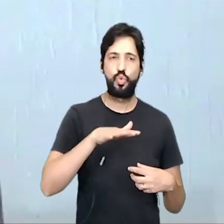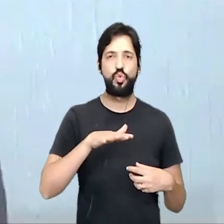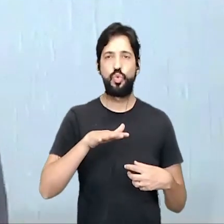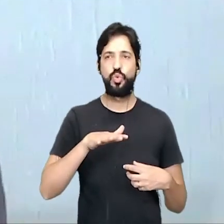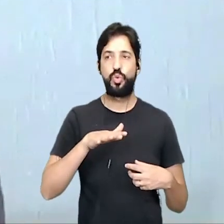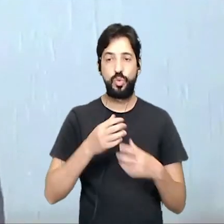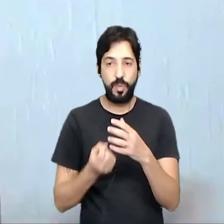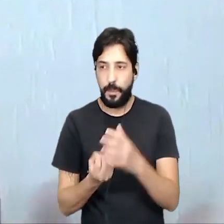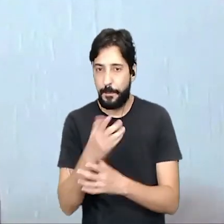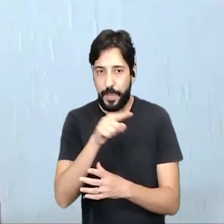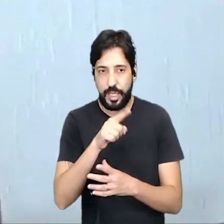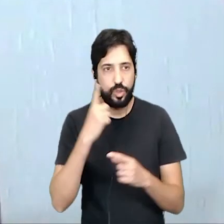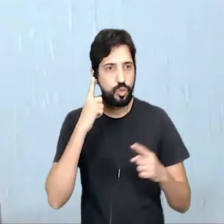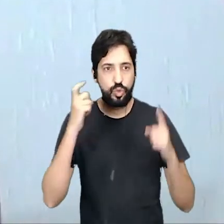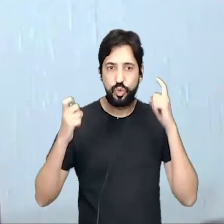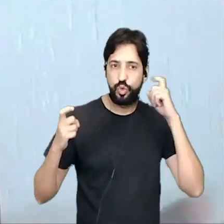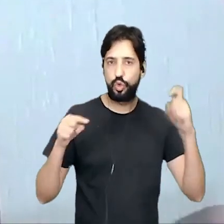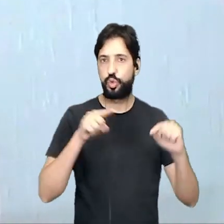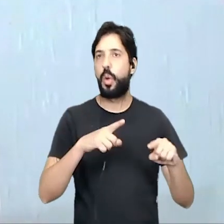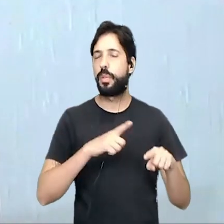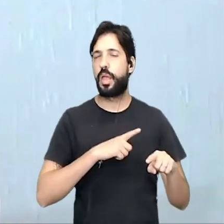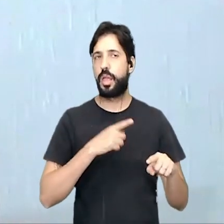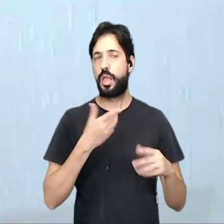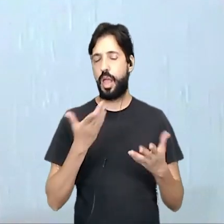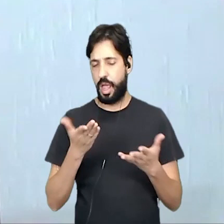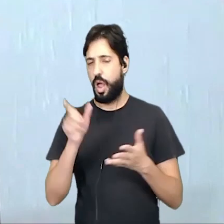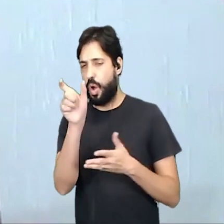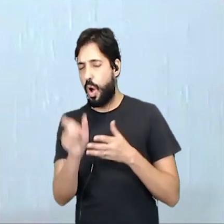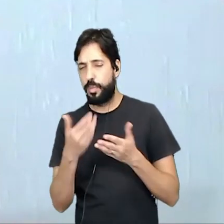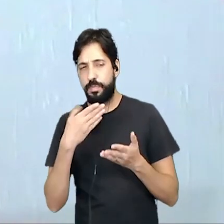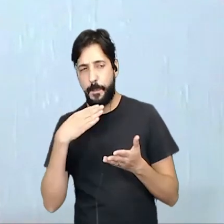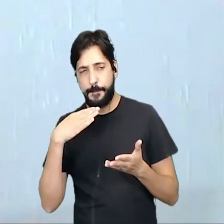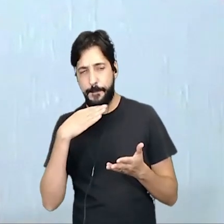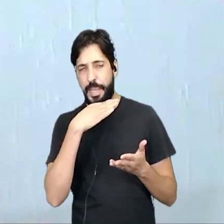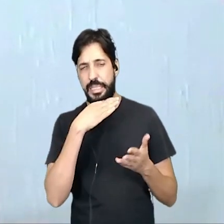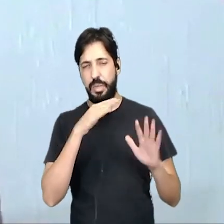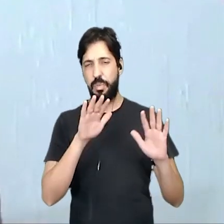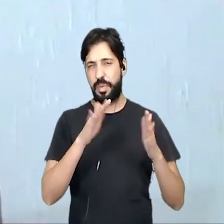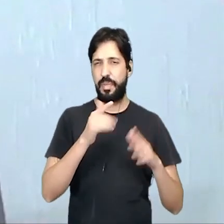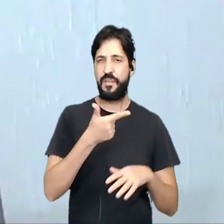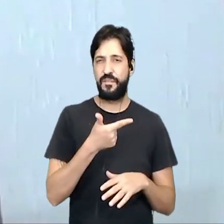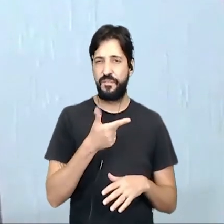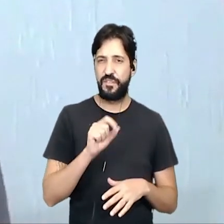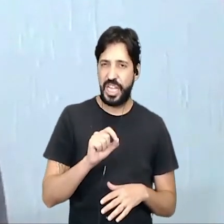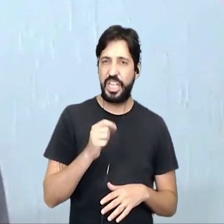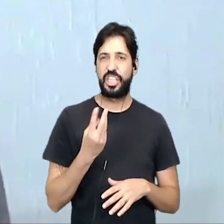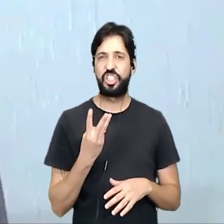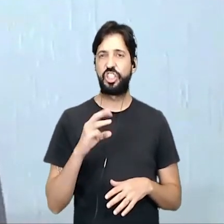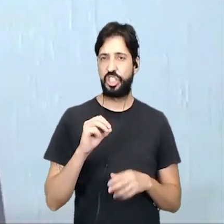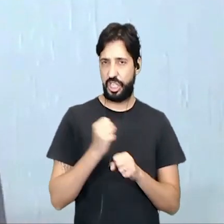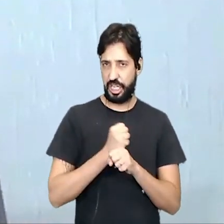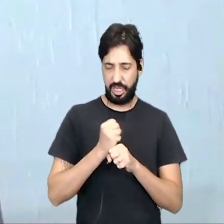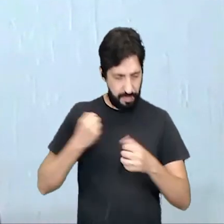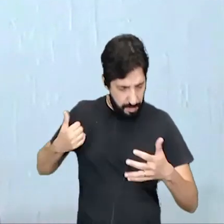tudo aparecia naquele mundo sonoro. Ele viu que ao longo dos últimos, talvez, 20,